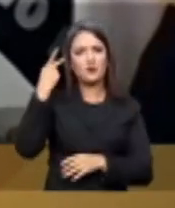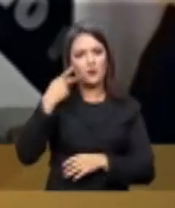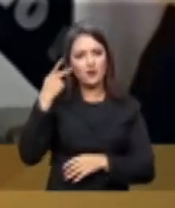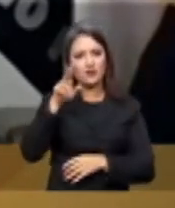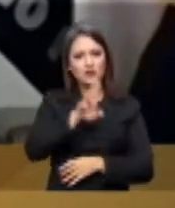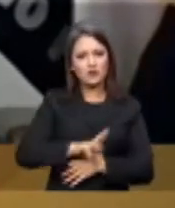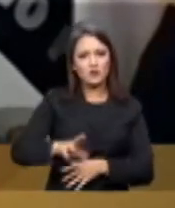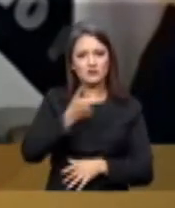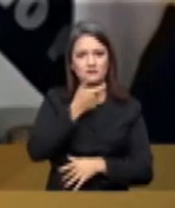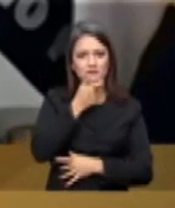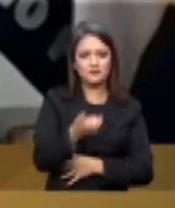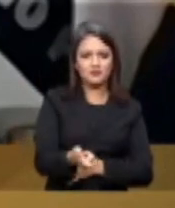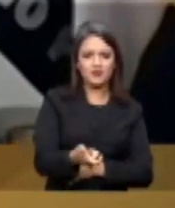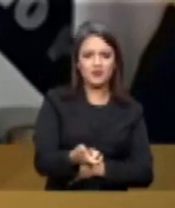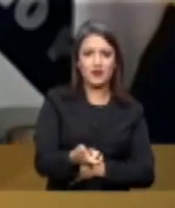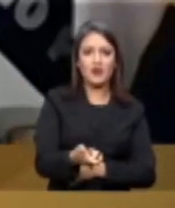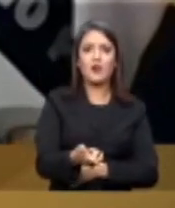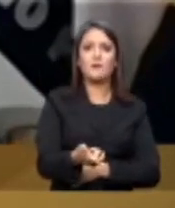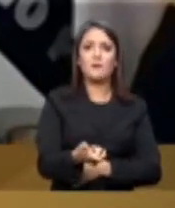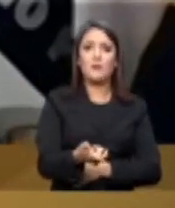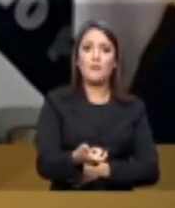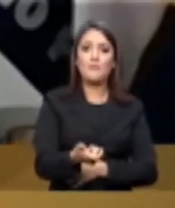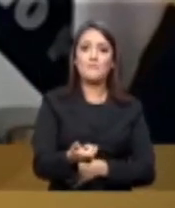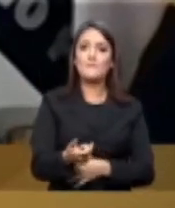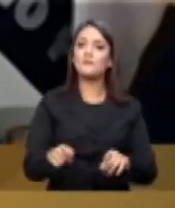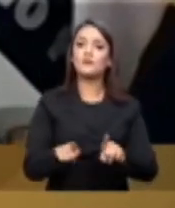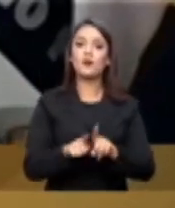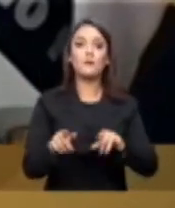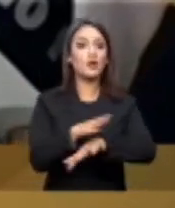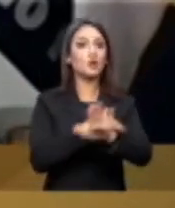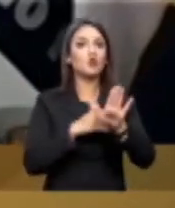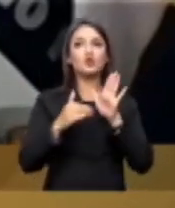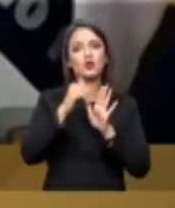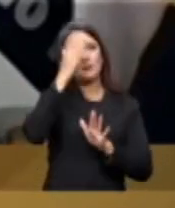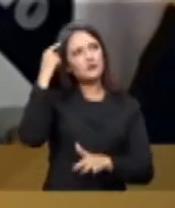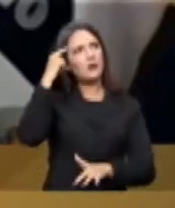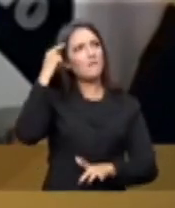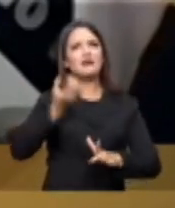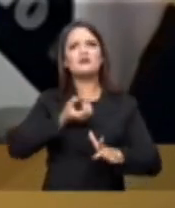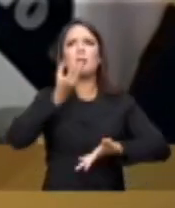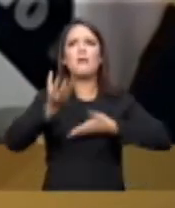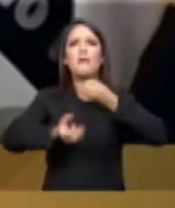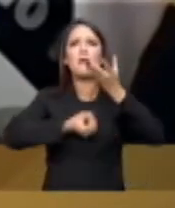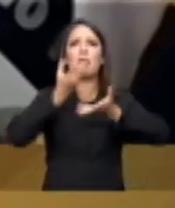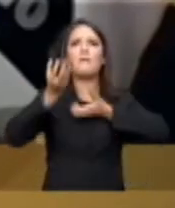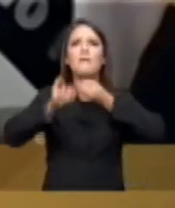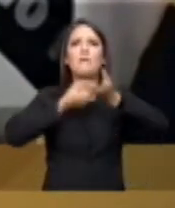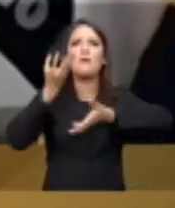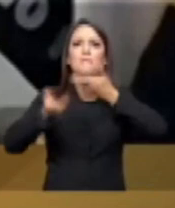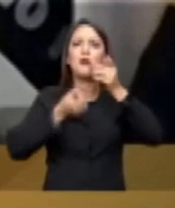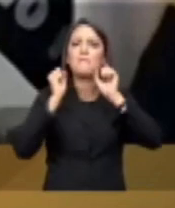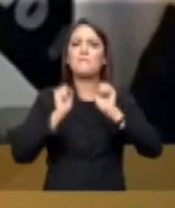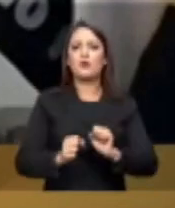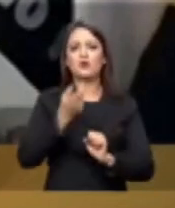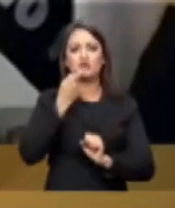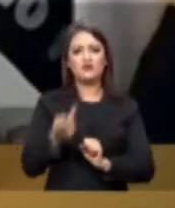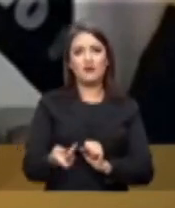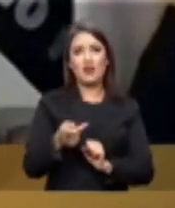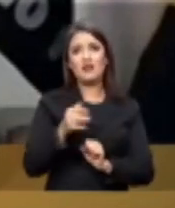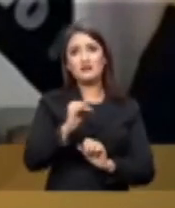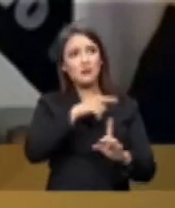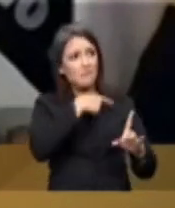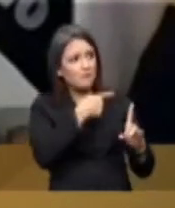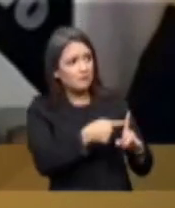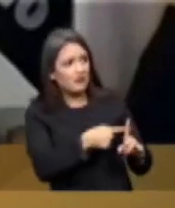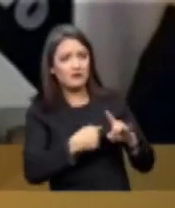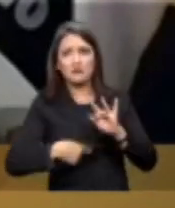palavra, instrumento de manifestação daquilo que toda pessoa pensa sobre o que lhe parece útil ou nocivo, justo ou injusto.